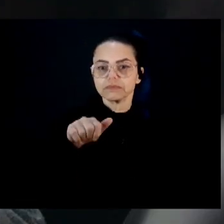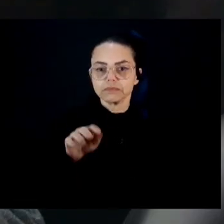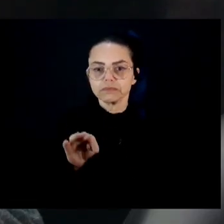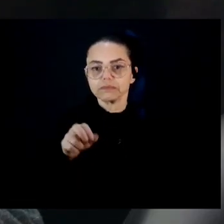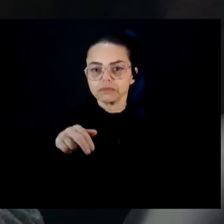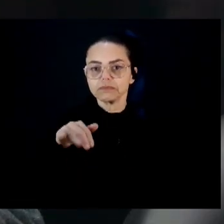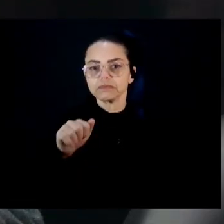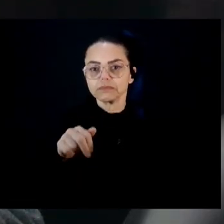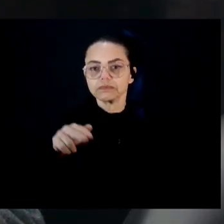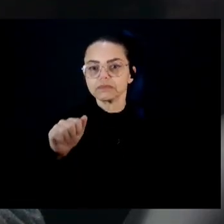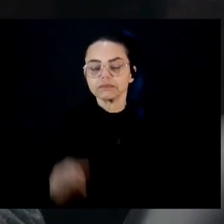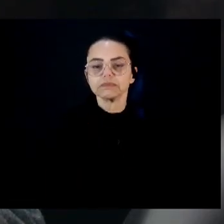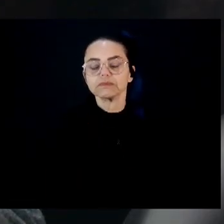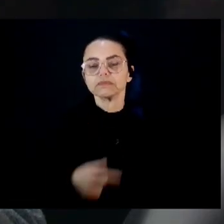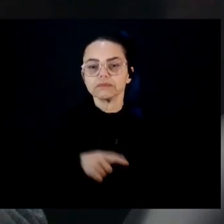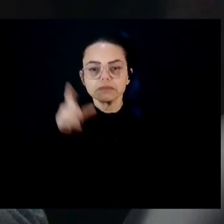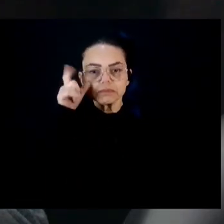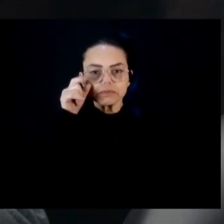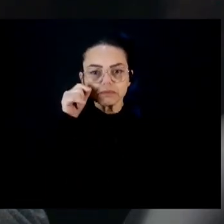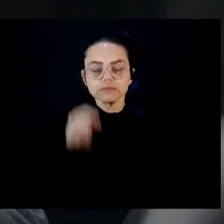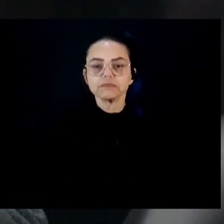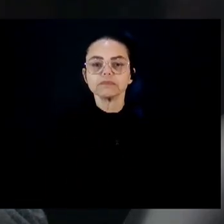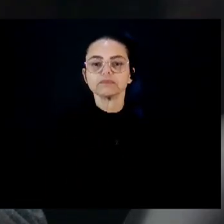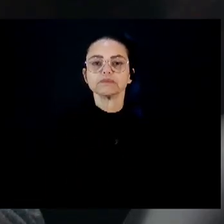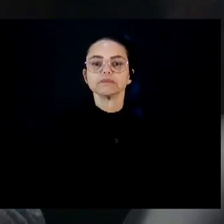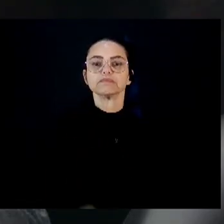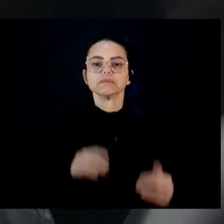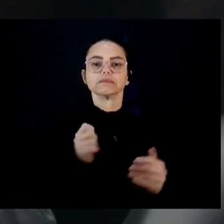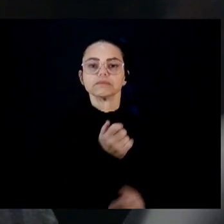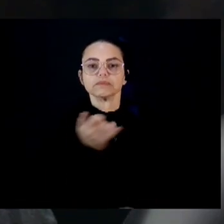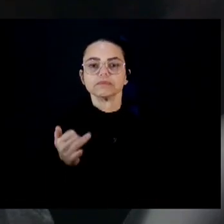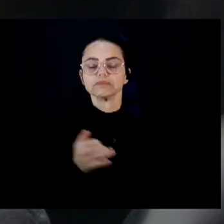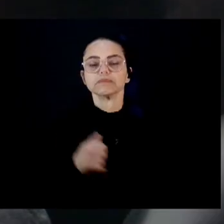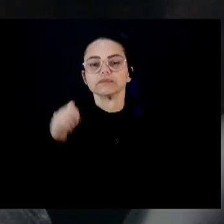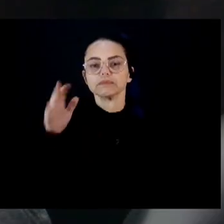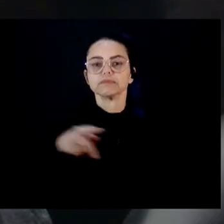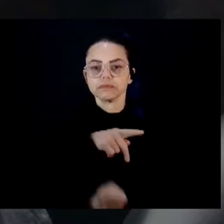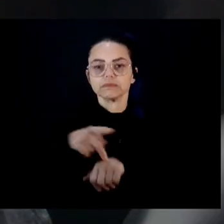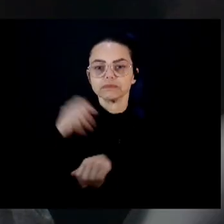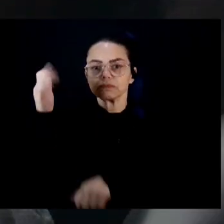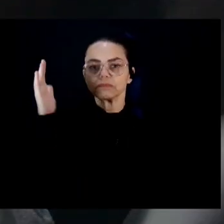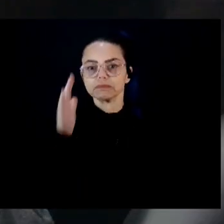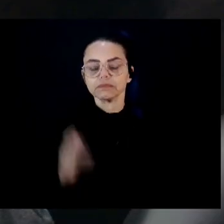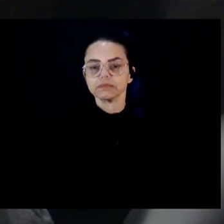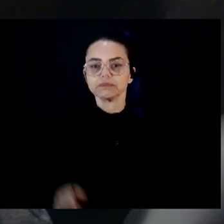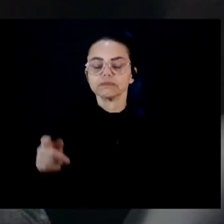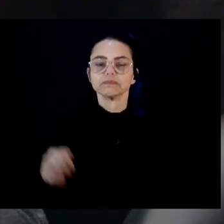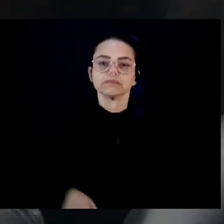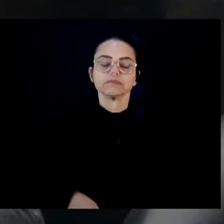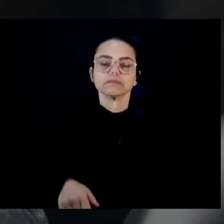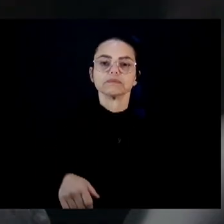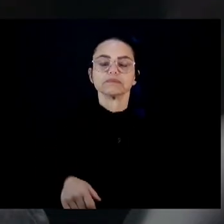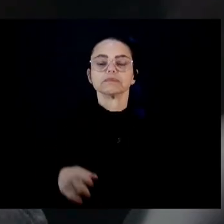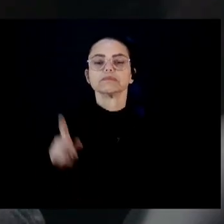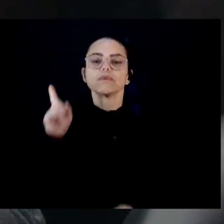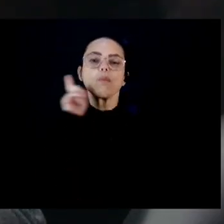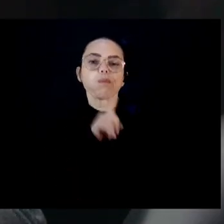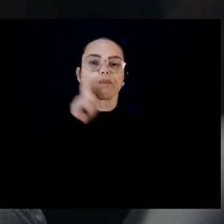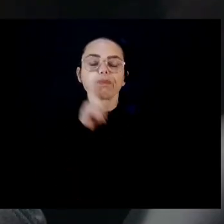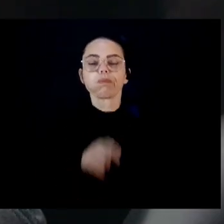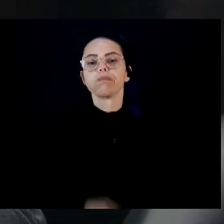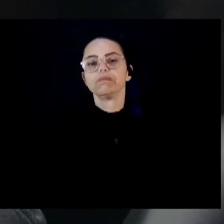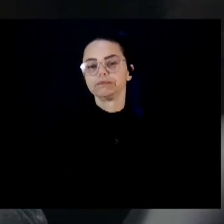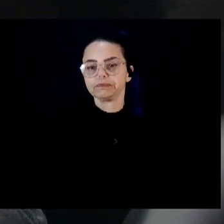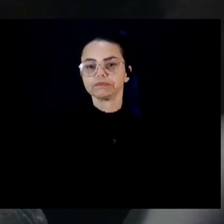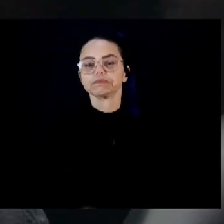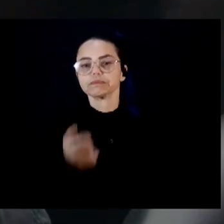quantidade adequada de melatonina. Fora do Brasil, principalmente quem traz dos Estados Unidos, a dose é muito maior, e eles usam essa